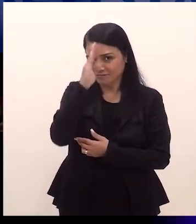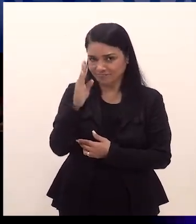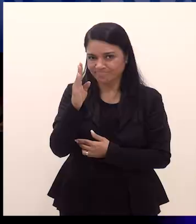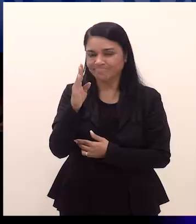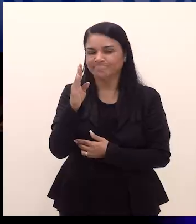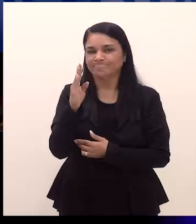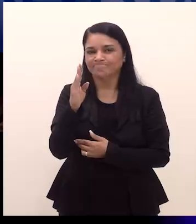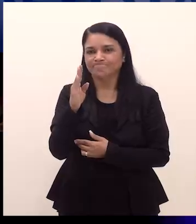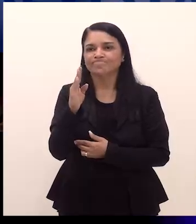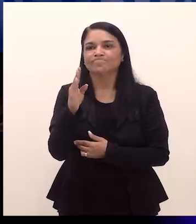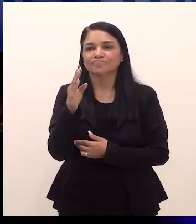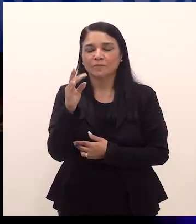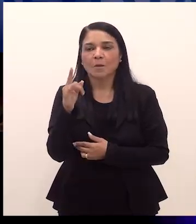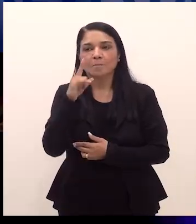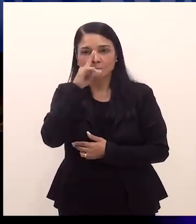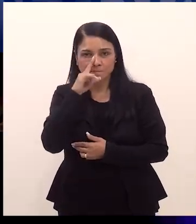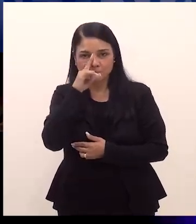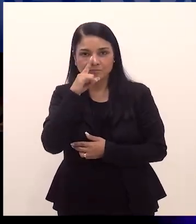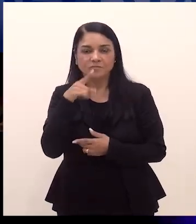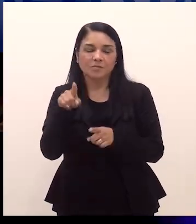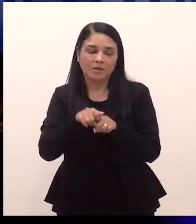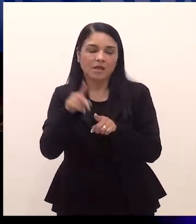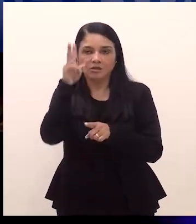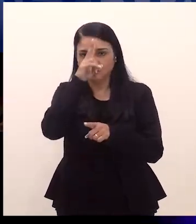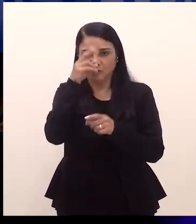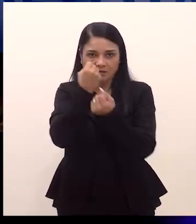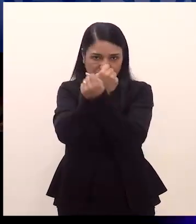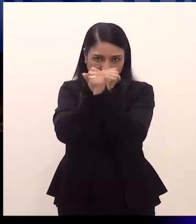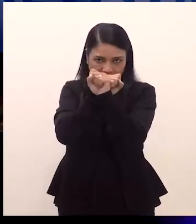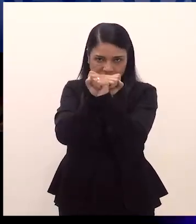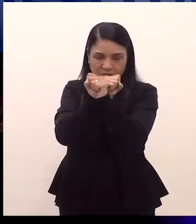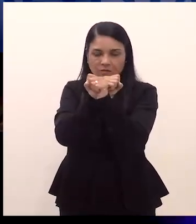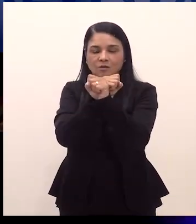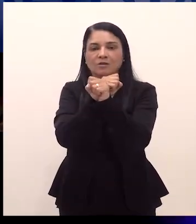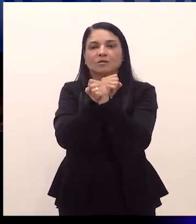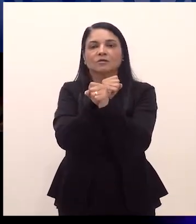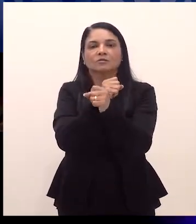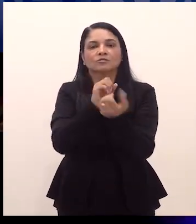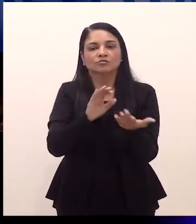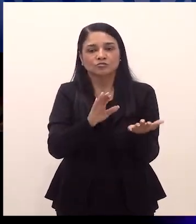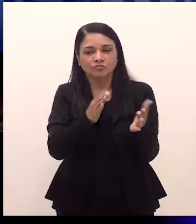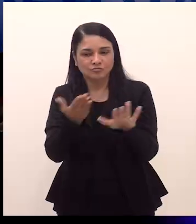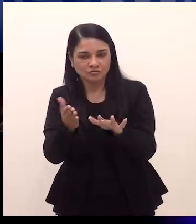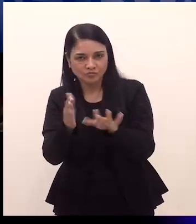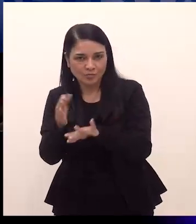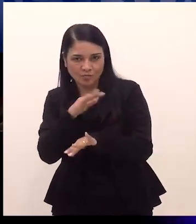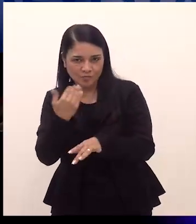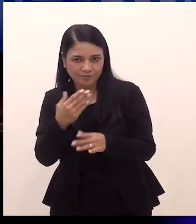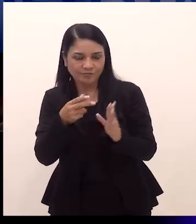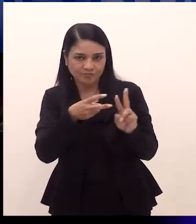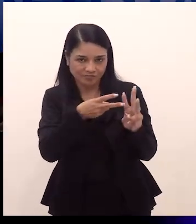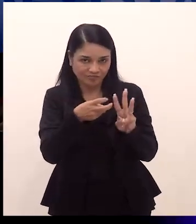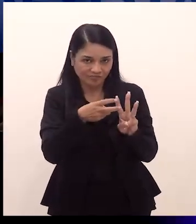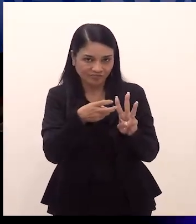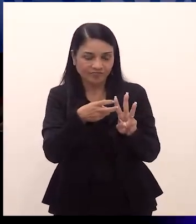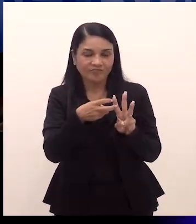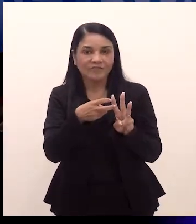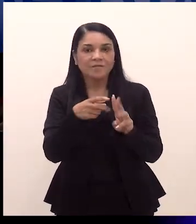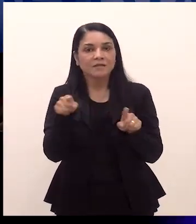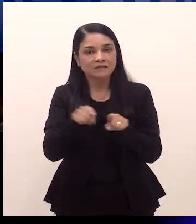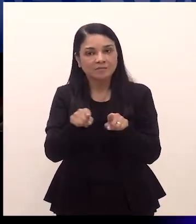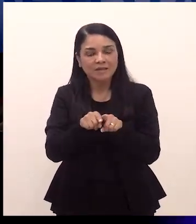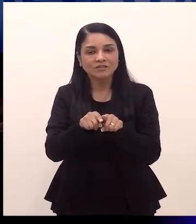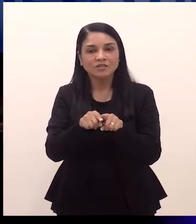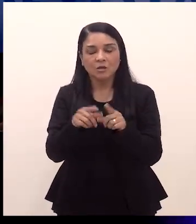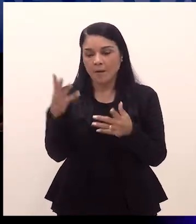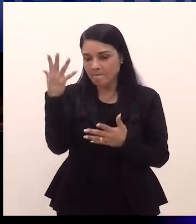muitas tragédias, como a história da escravidão, por exemplo, da dizimação dos povos originários, mas a gente